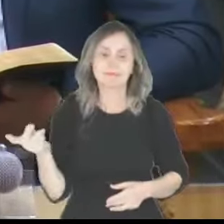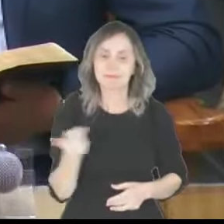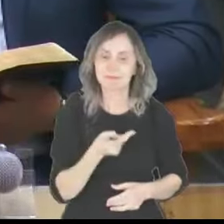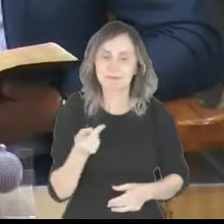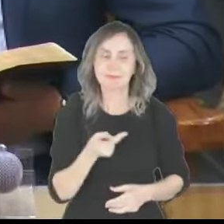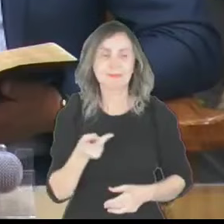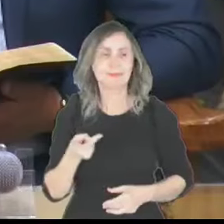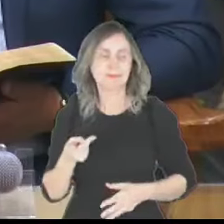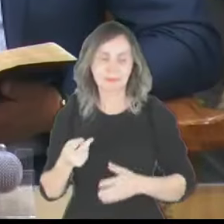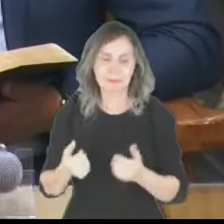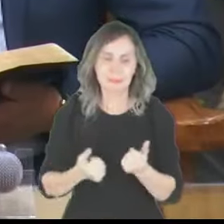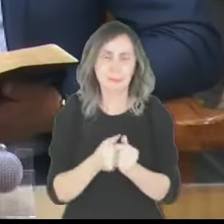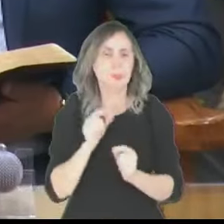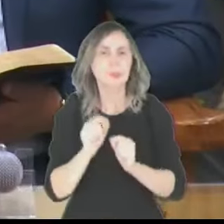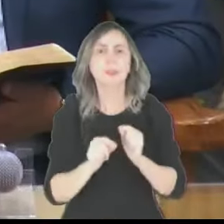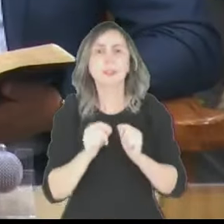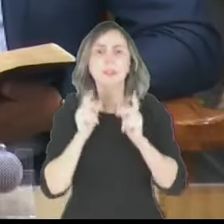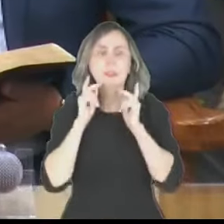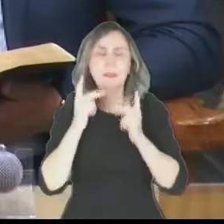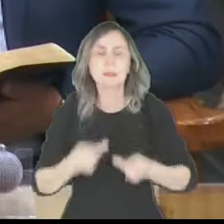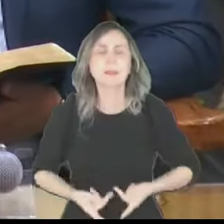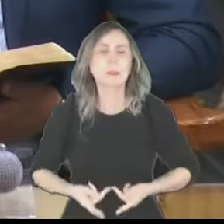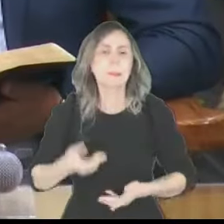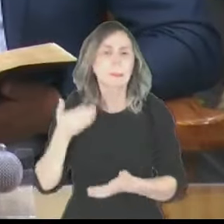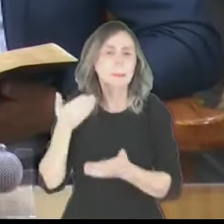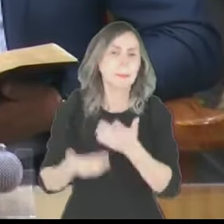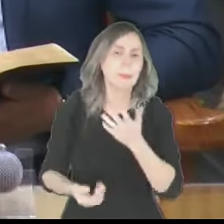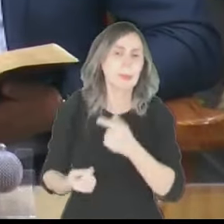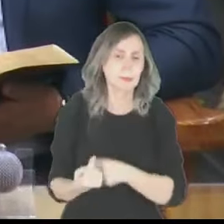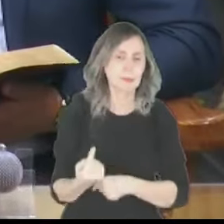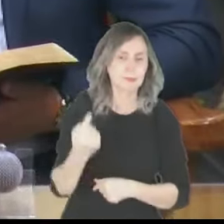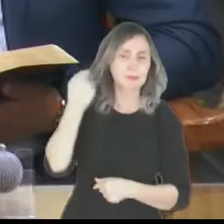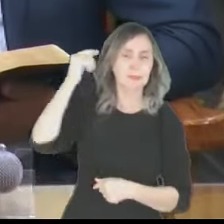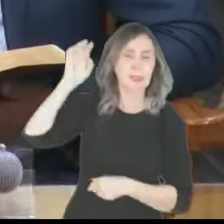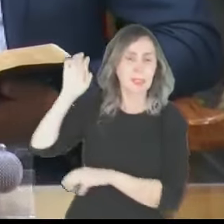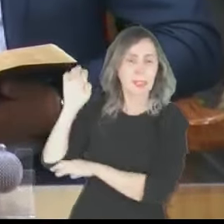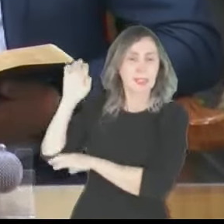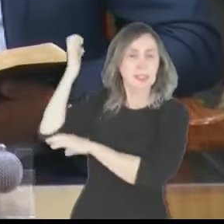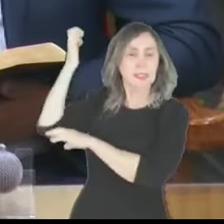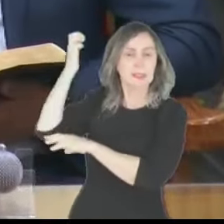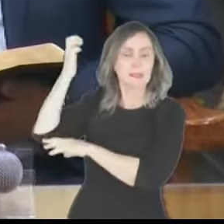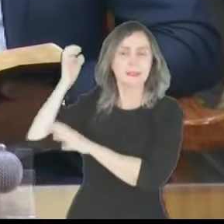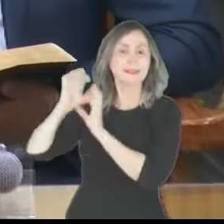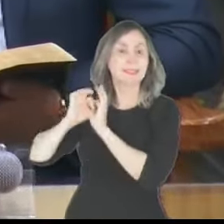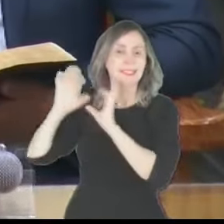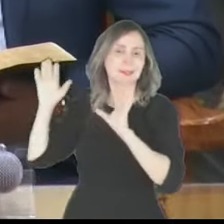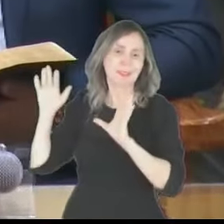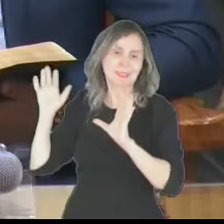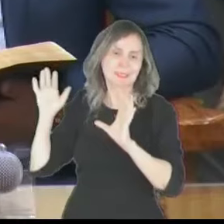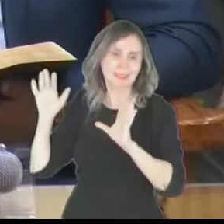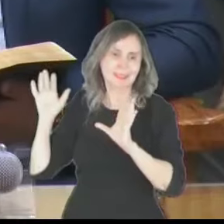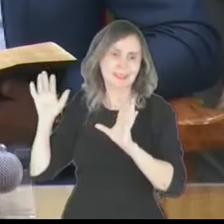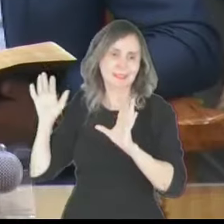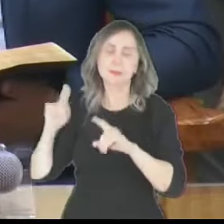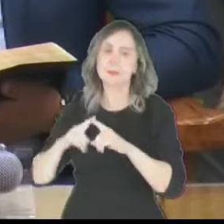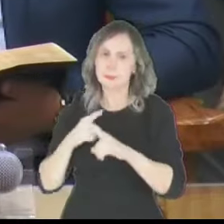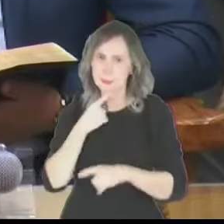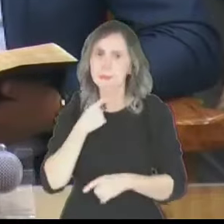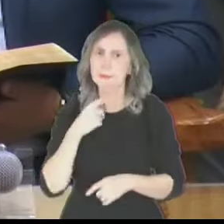é Que o homem Perdeu No Éden O homem homem perdeu A liberdade Não a sua vontade Mas a